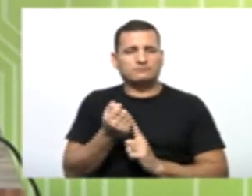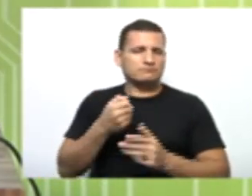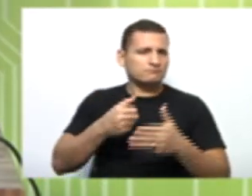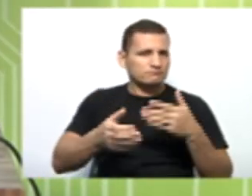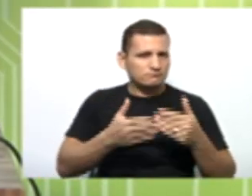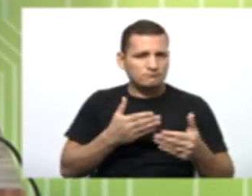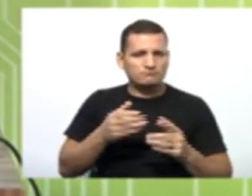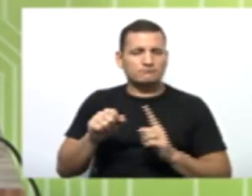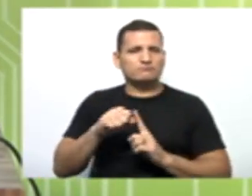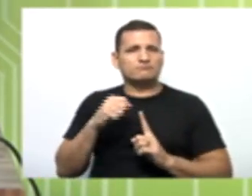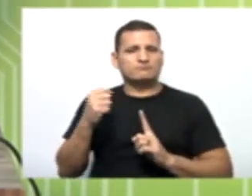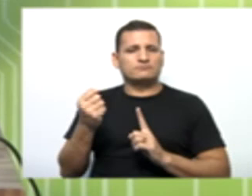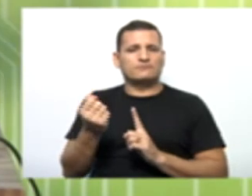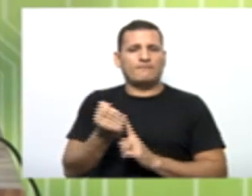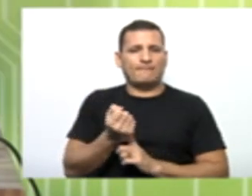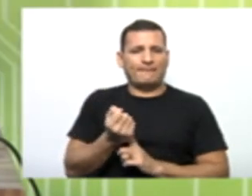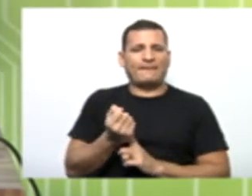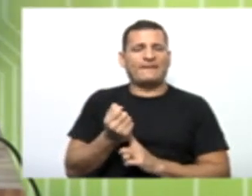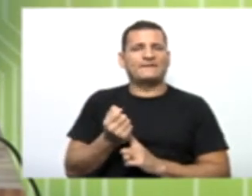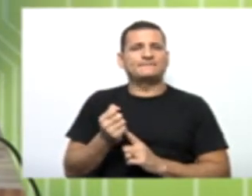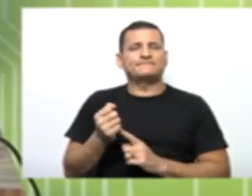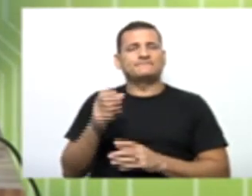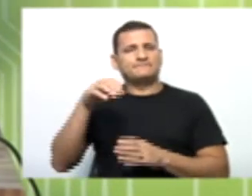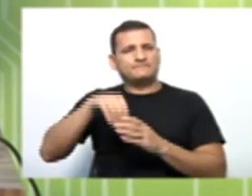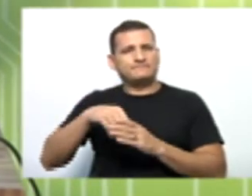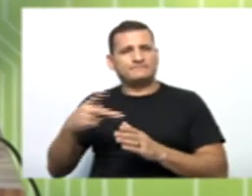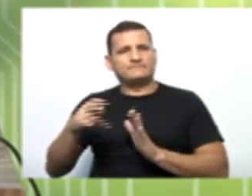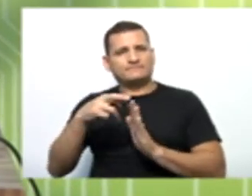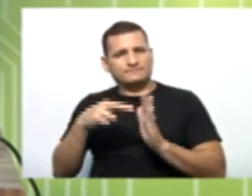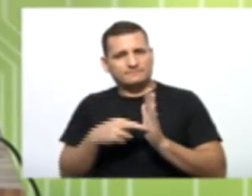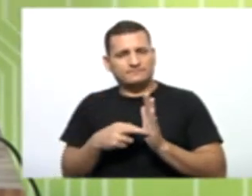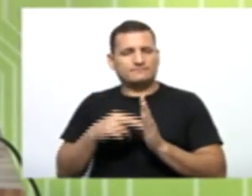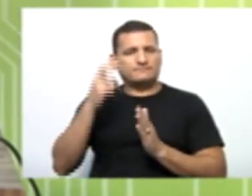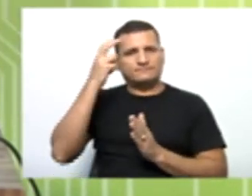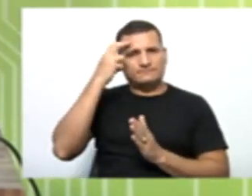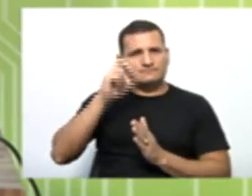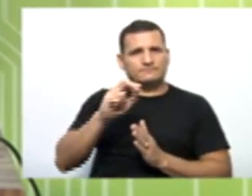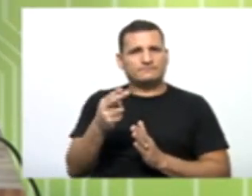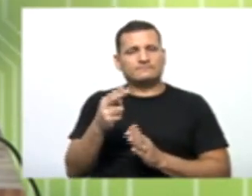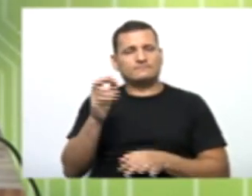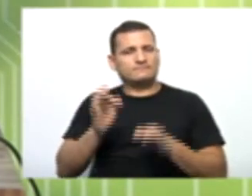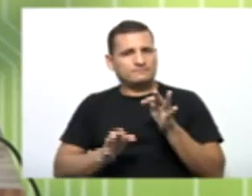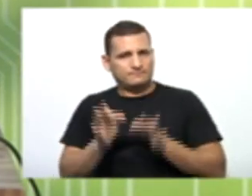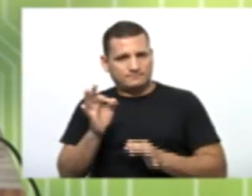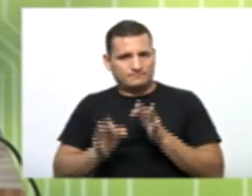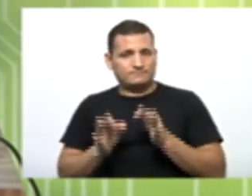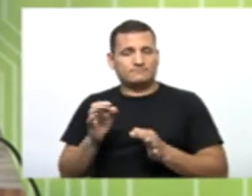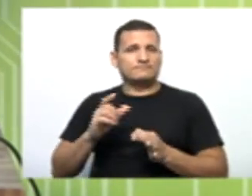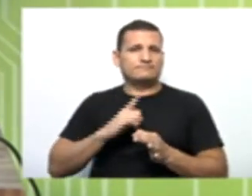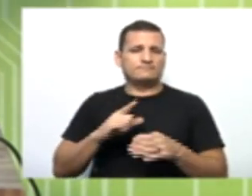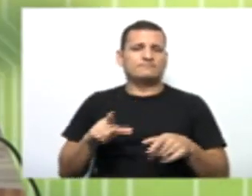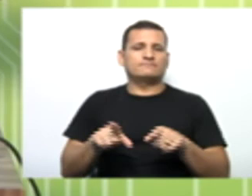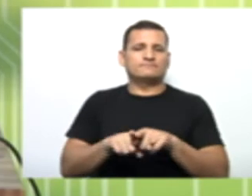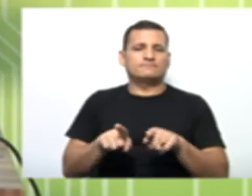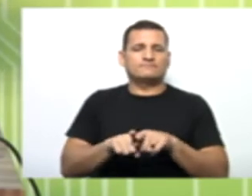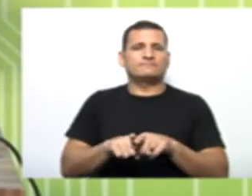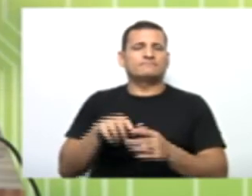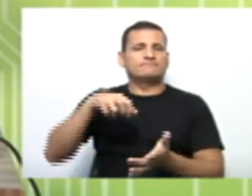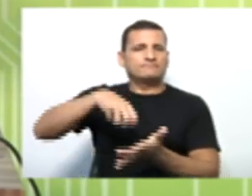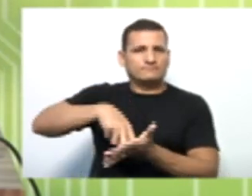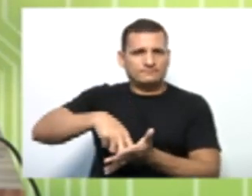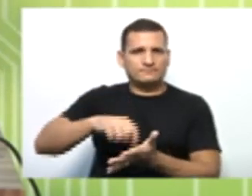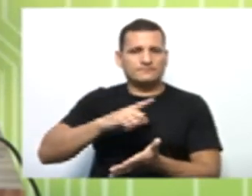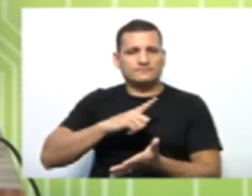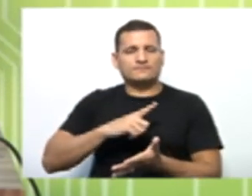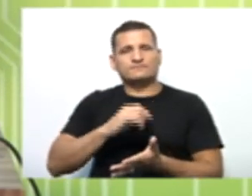no seu conjunto de princípios, né, sejam eles culturais ou jurídicos, há um conjunto também de punições.